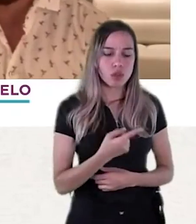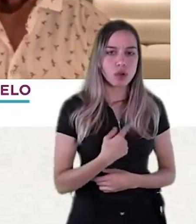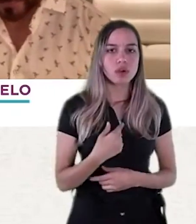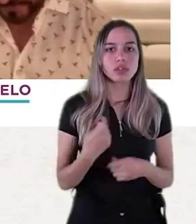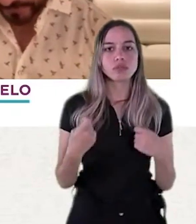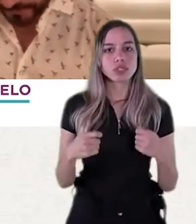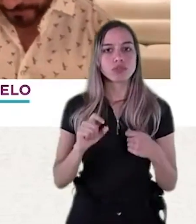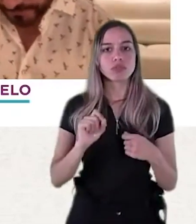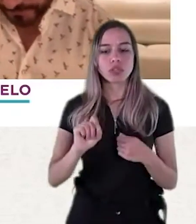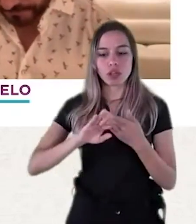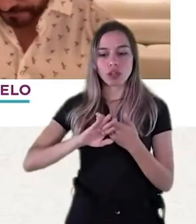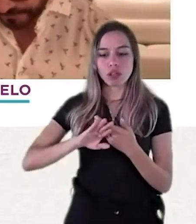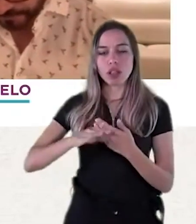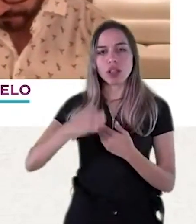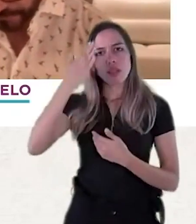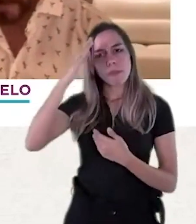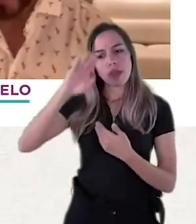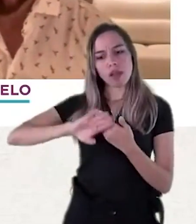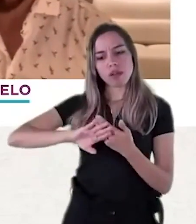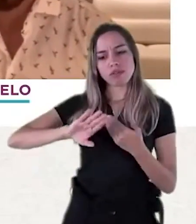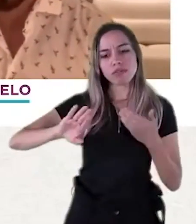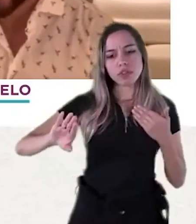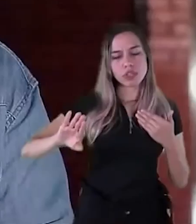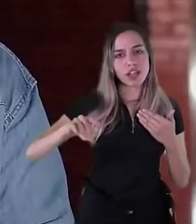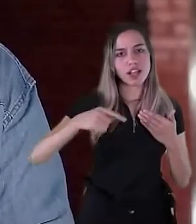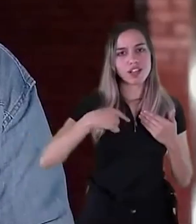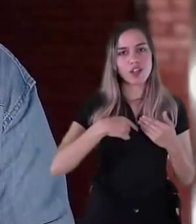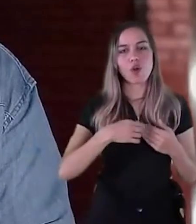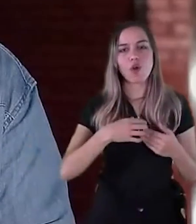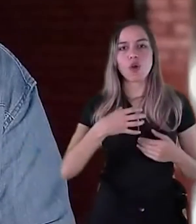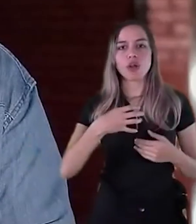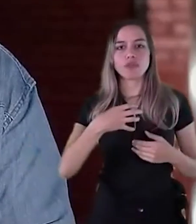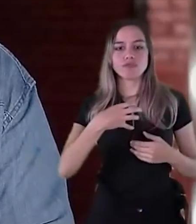trouxe. Vamos então ao